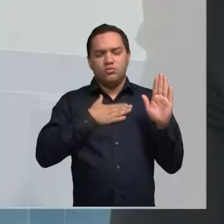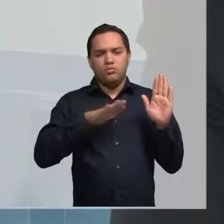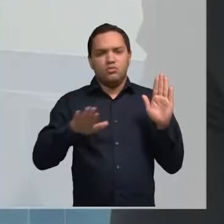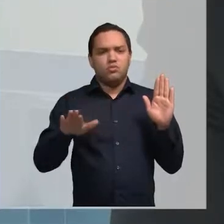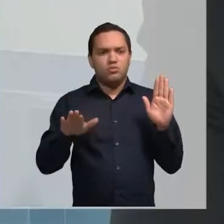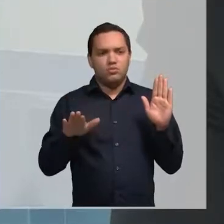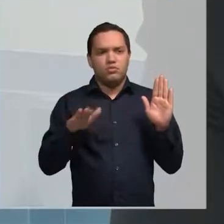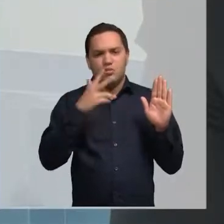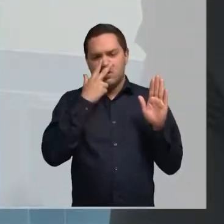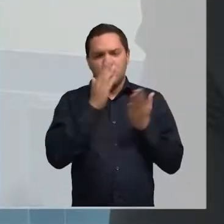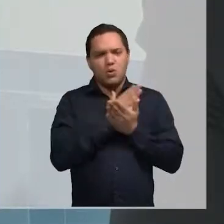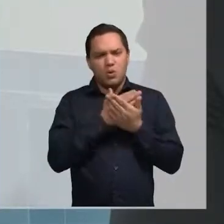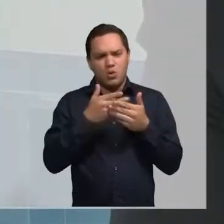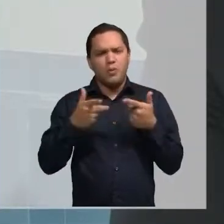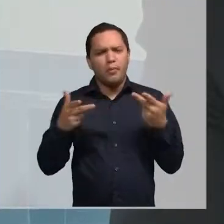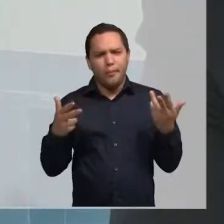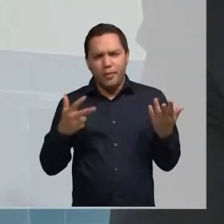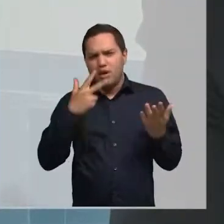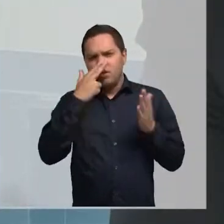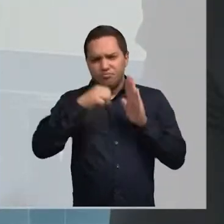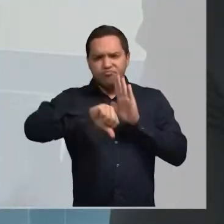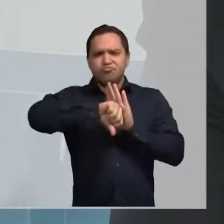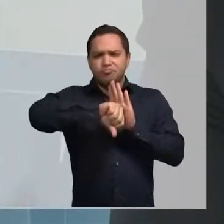são até ilegais, né?